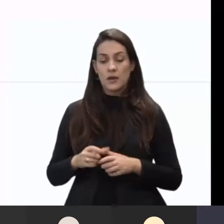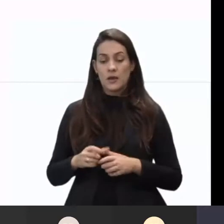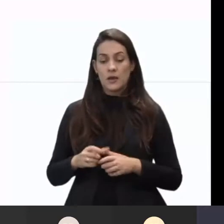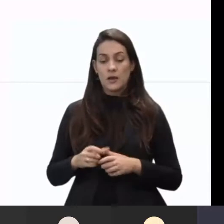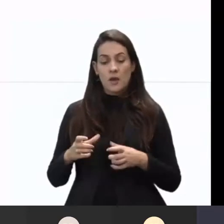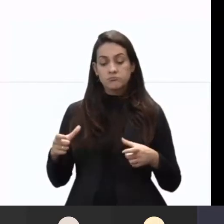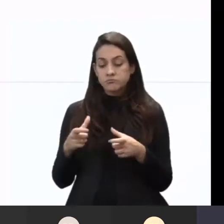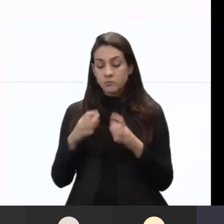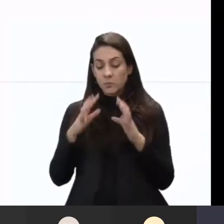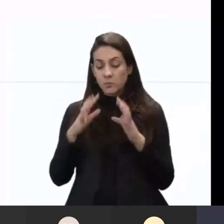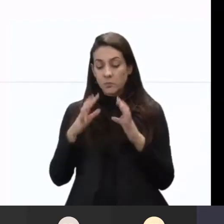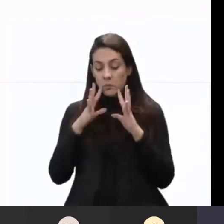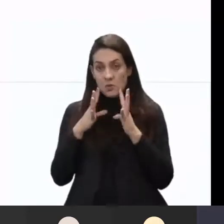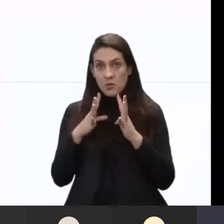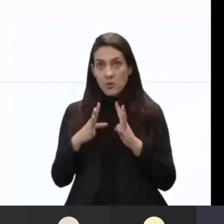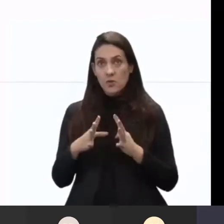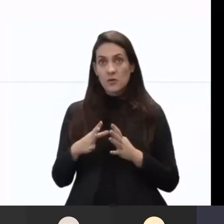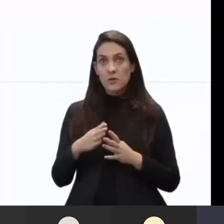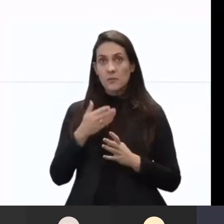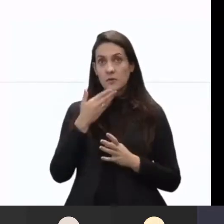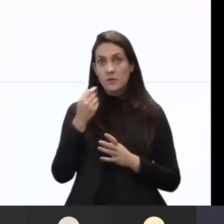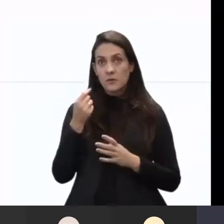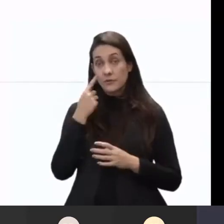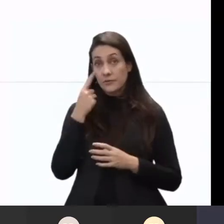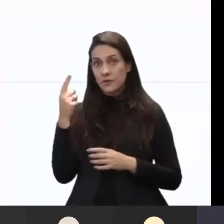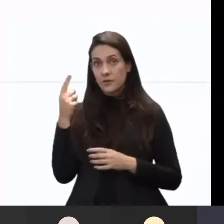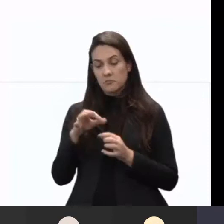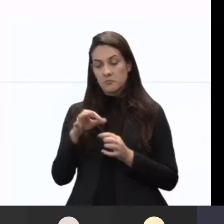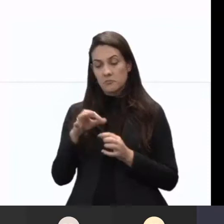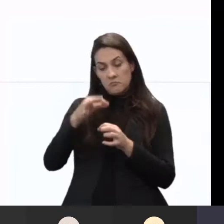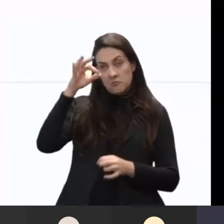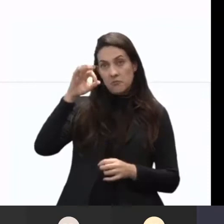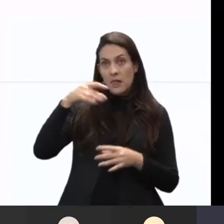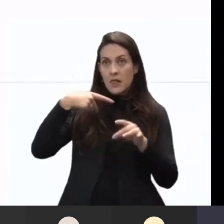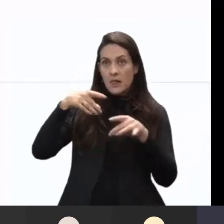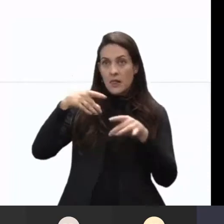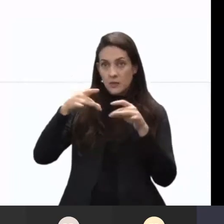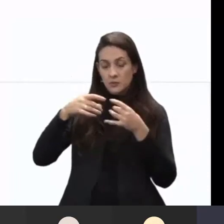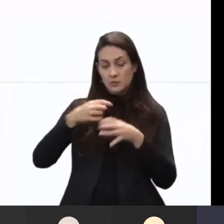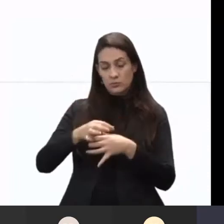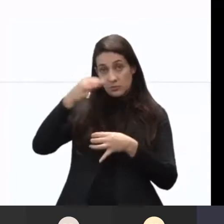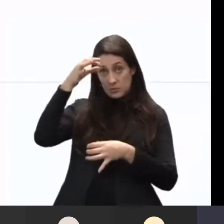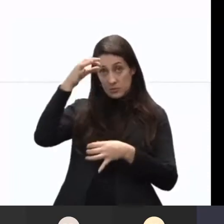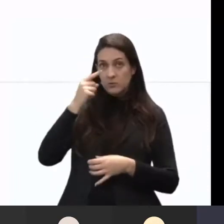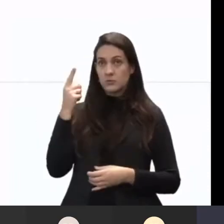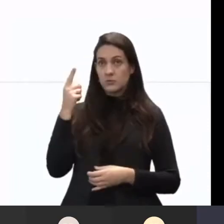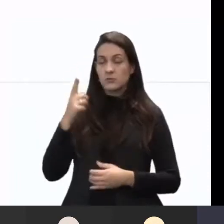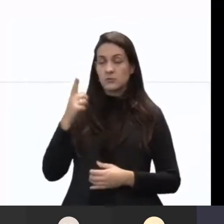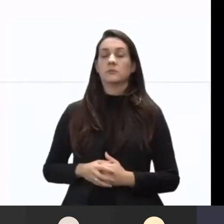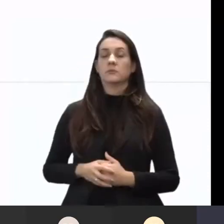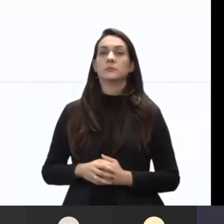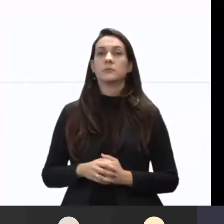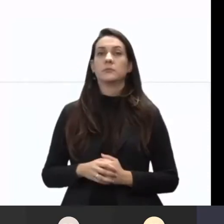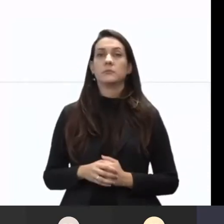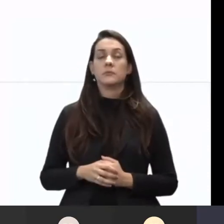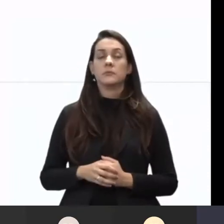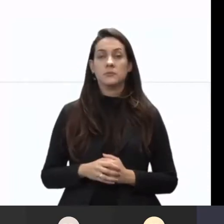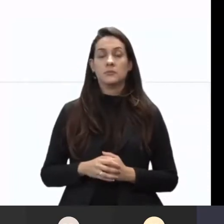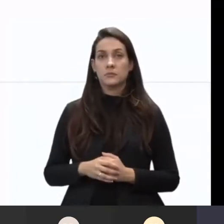na qual nós temos aqui uma tirinha. Então, veja que nós temos aqui uma tira de plástico. E essa tira de plástico, ela tem